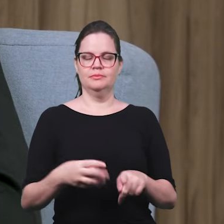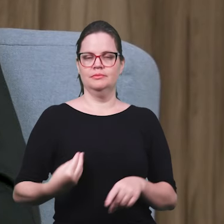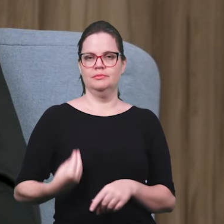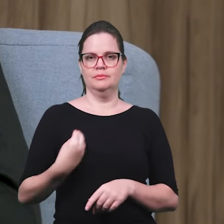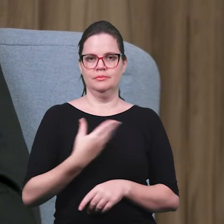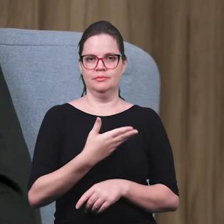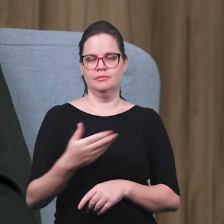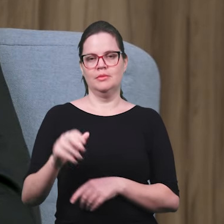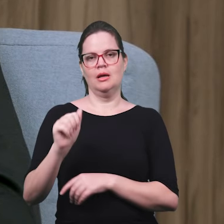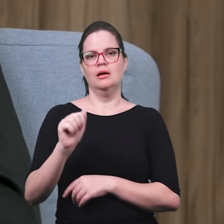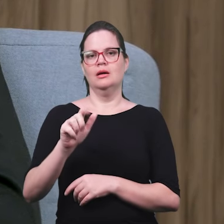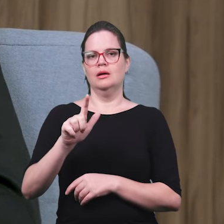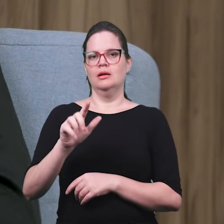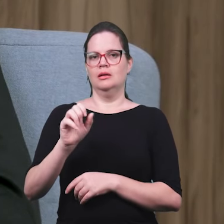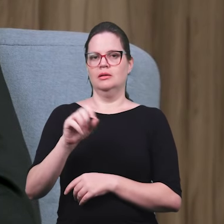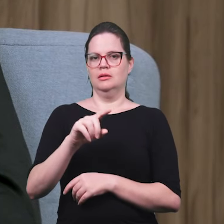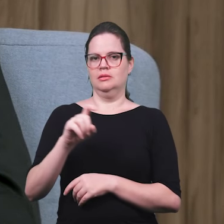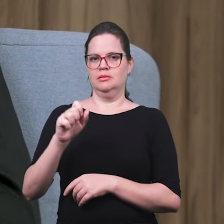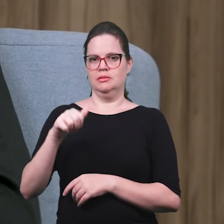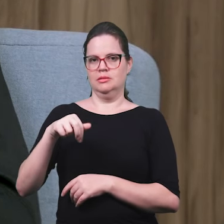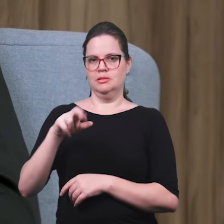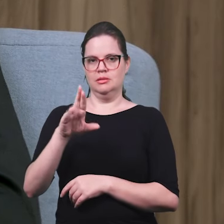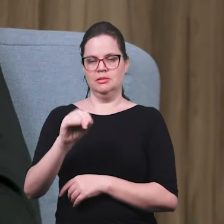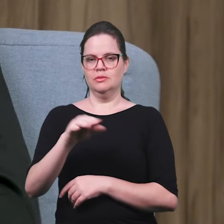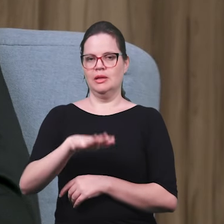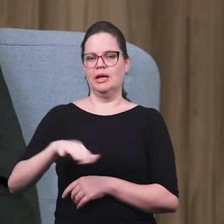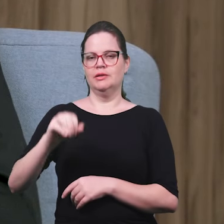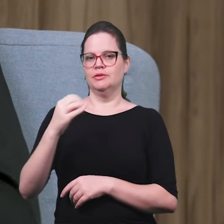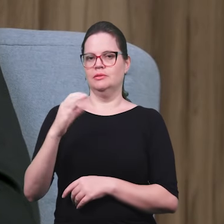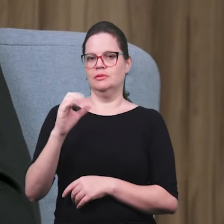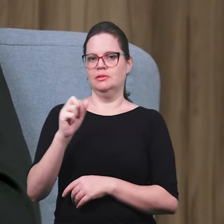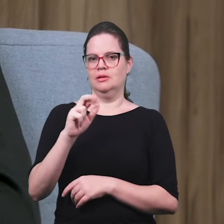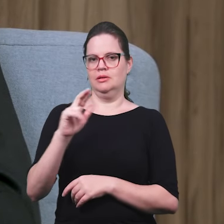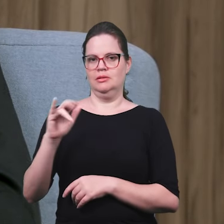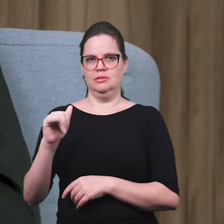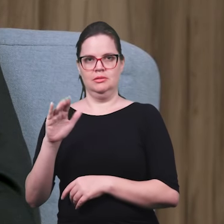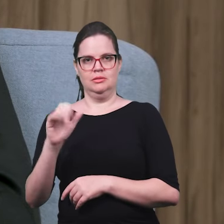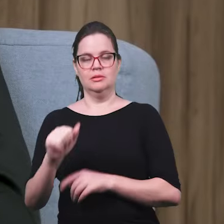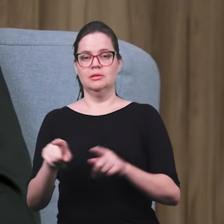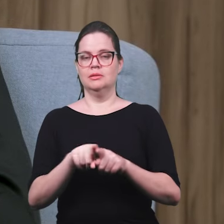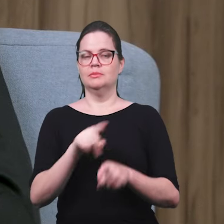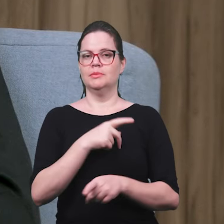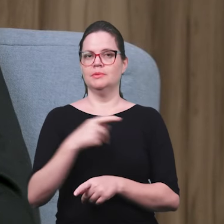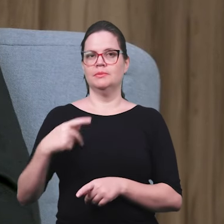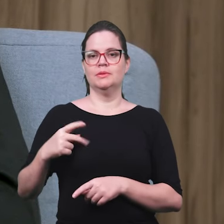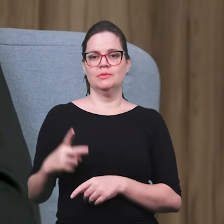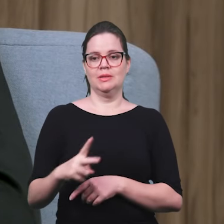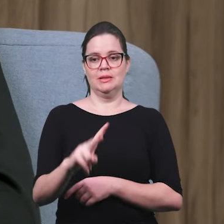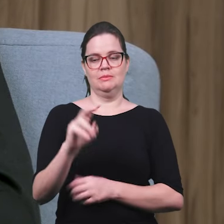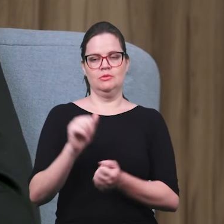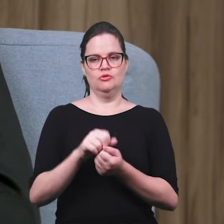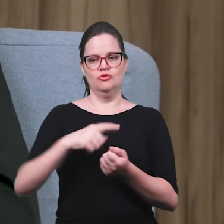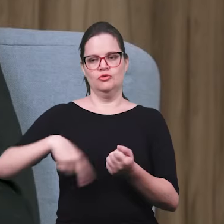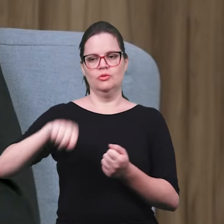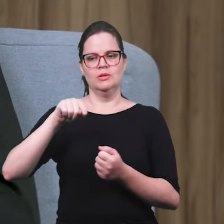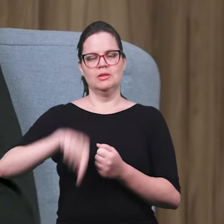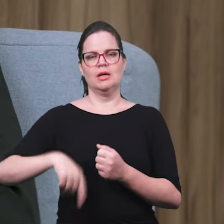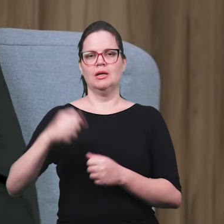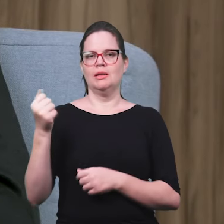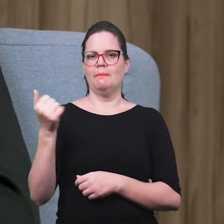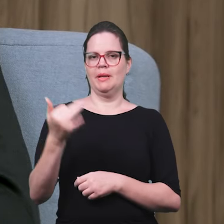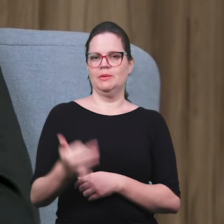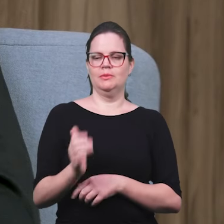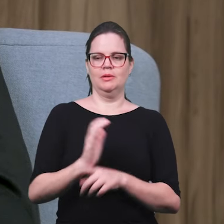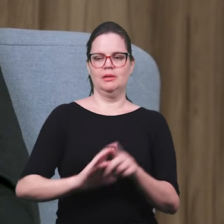pastor Alexandro Ney França, da região de Cariacica, e também o pastor que participa das madrugadas